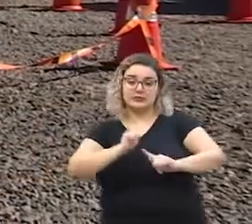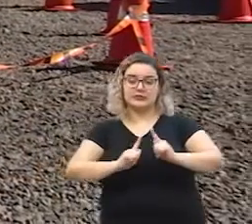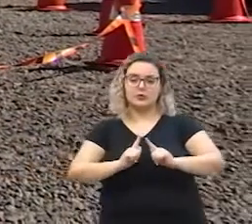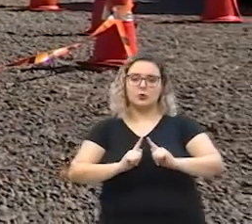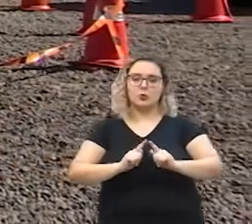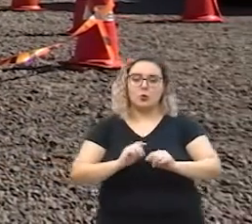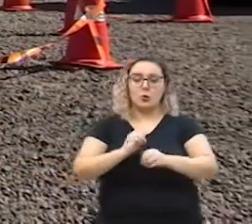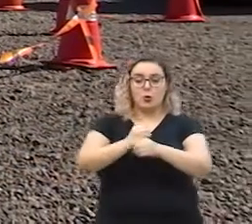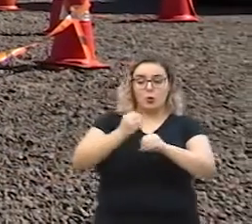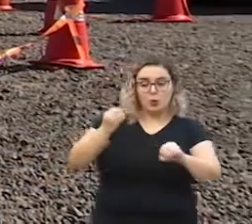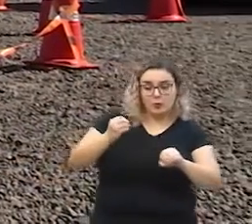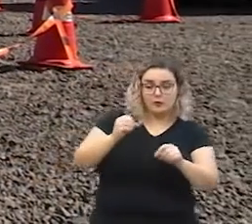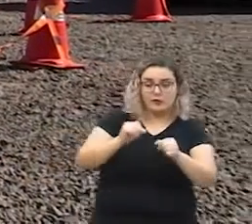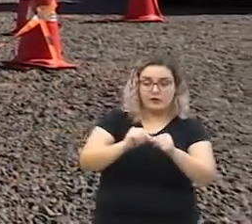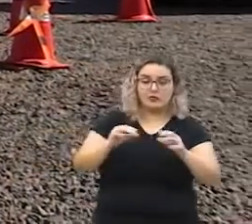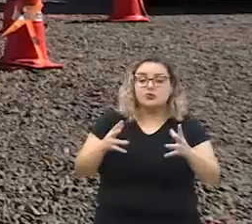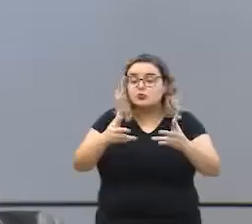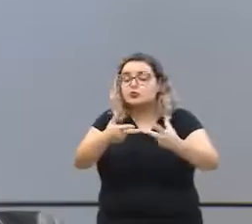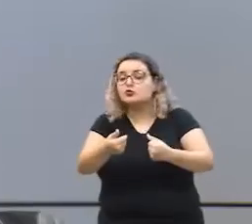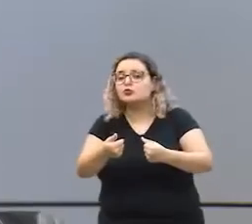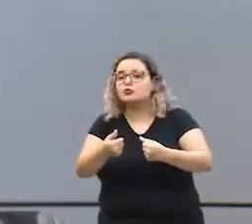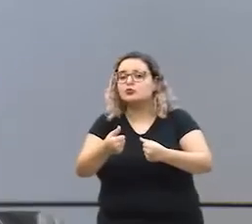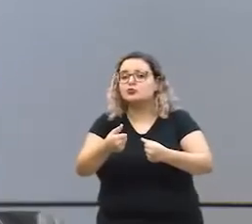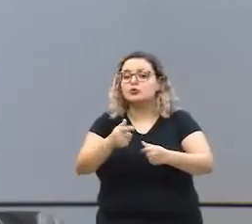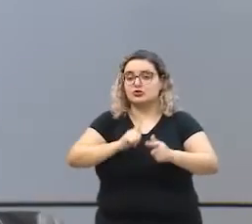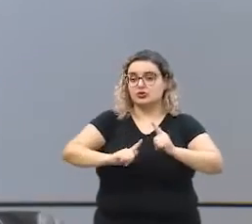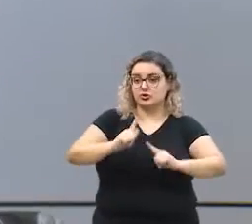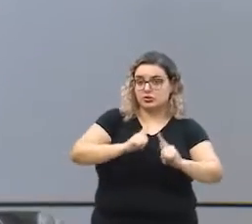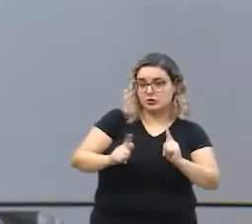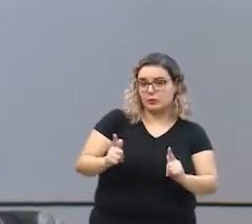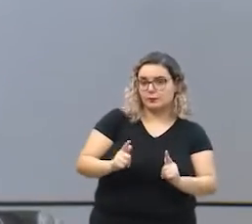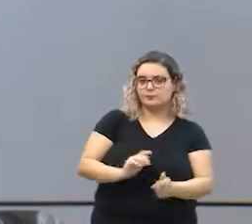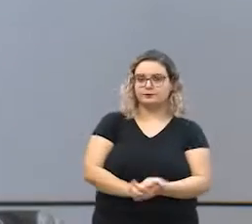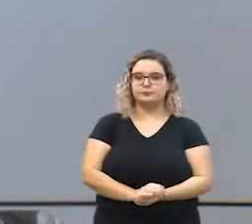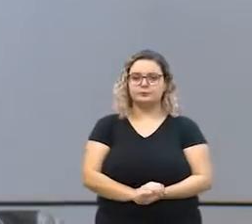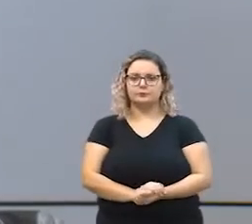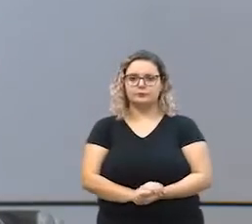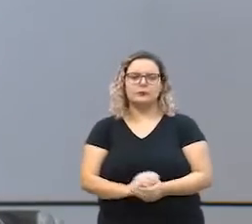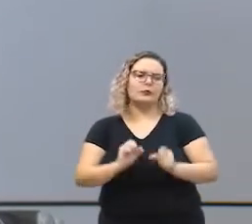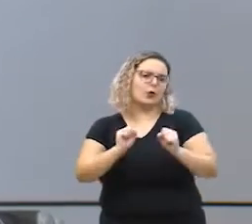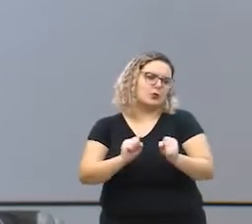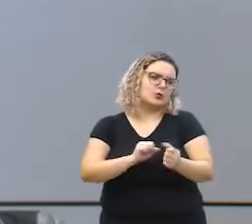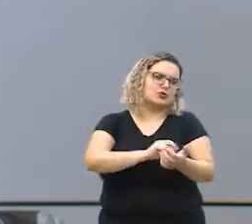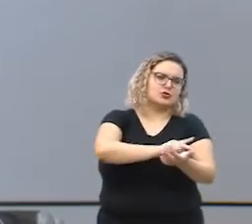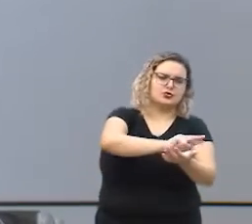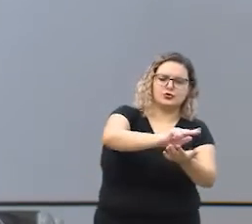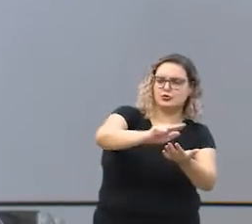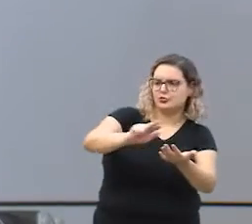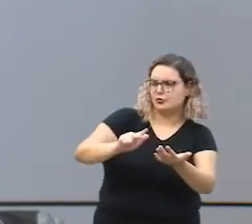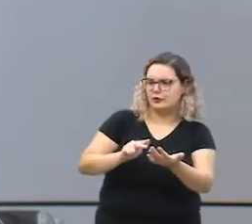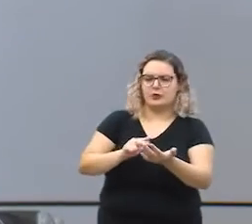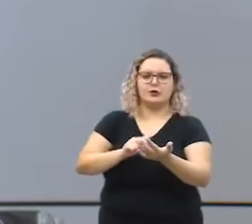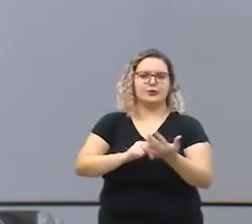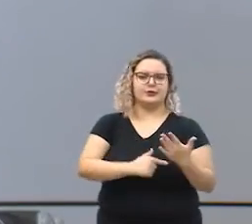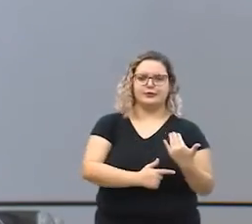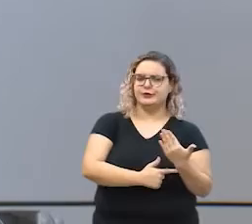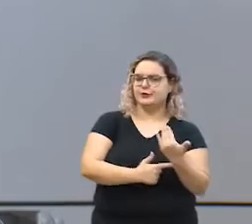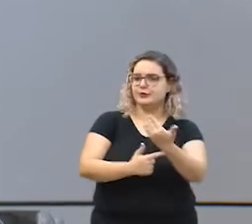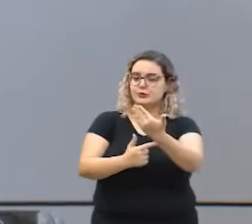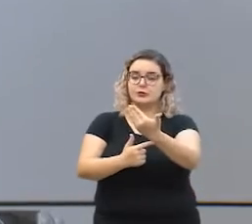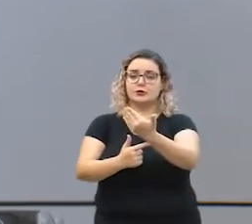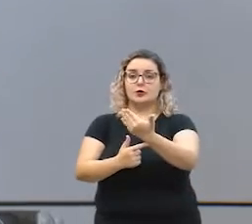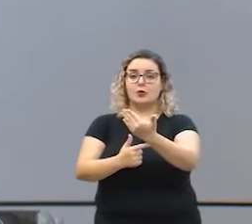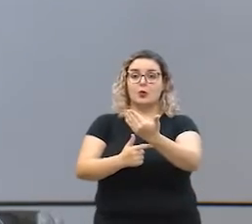que o engenheiro ele faz toda a parte de gestão do pessoal, ele pode partir para a área de novas tecnologias dentro da sede.